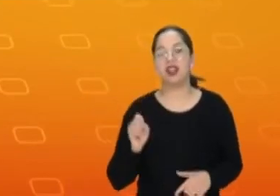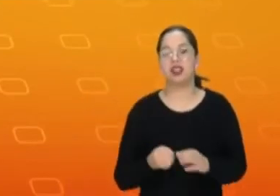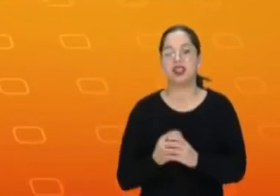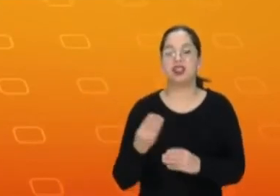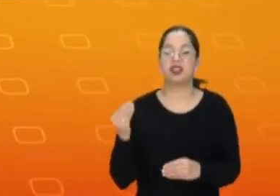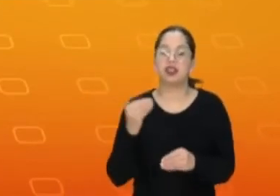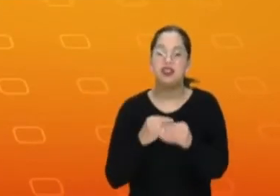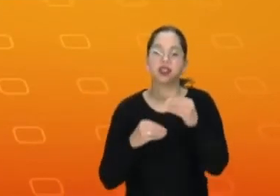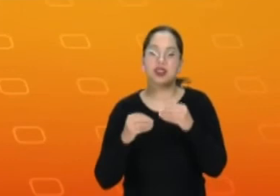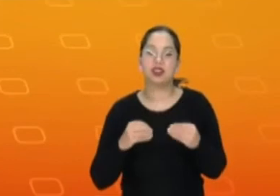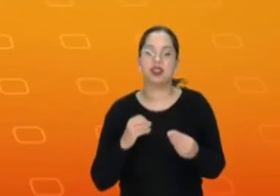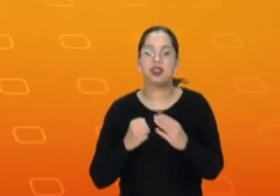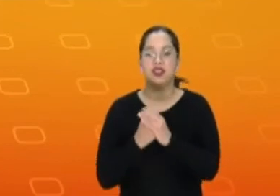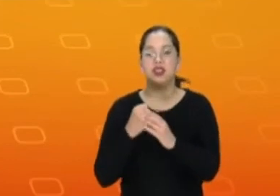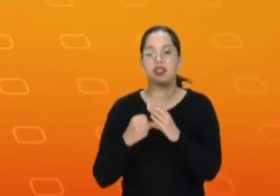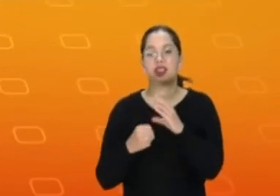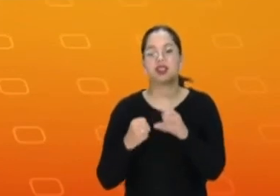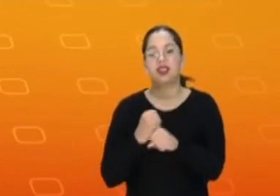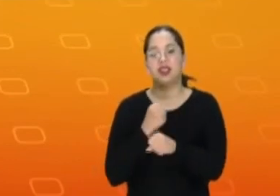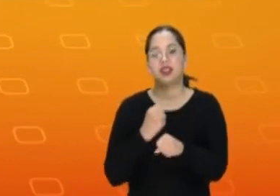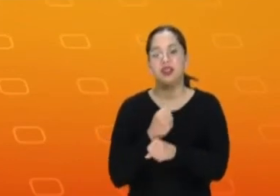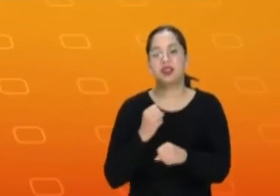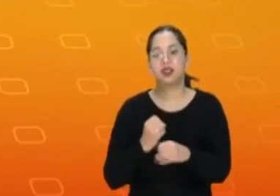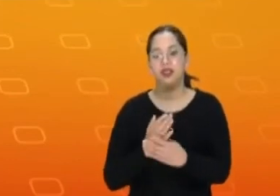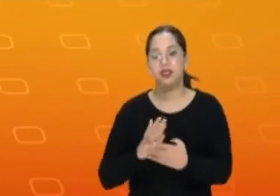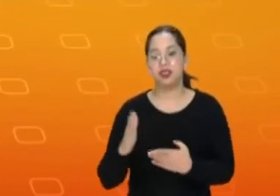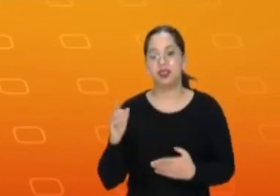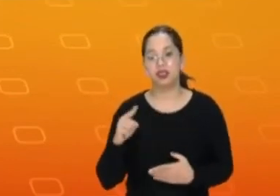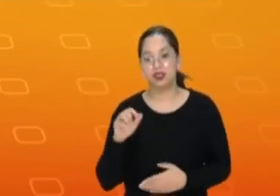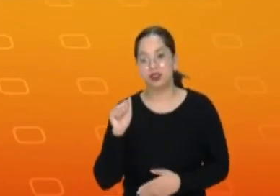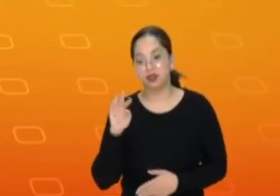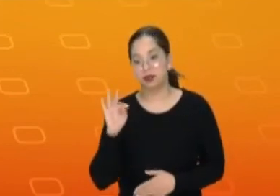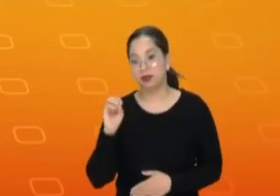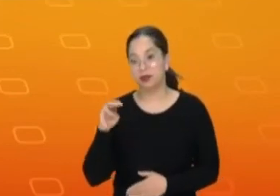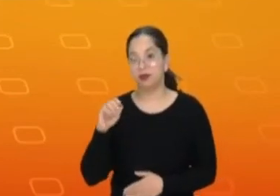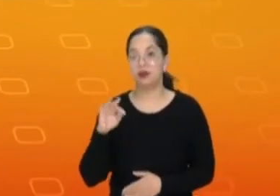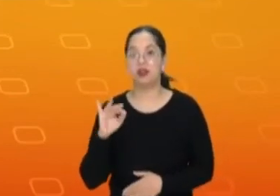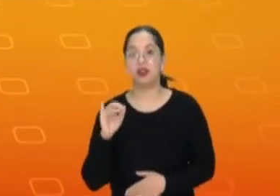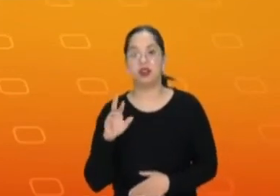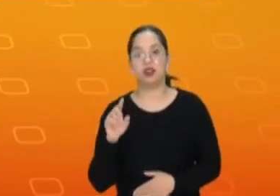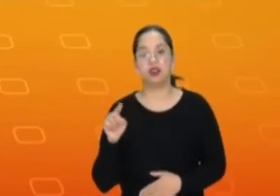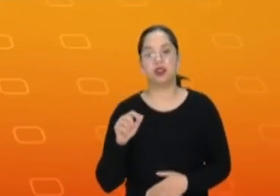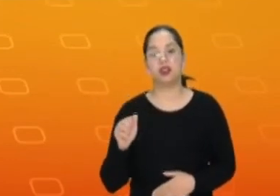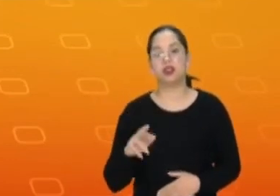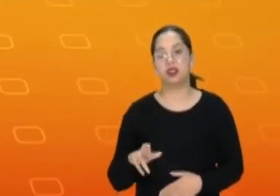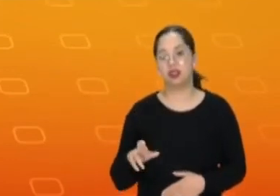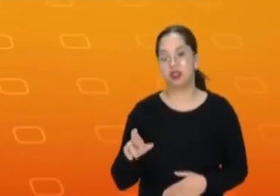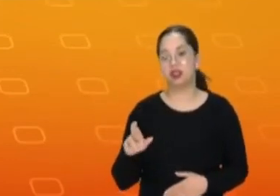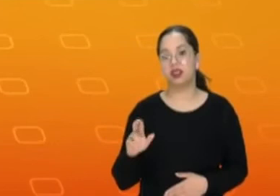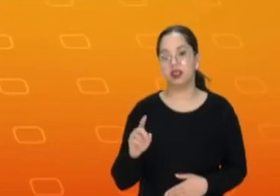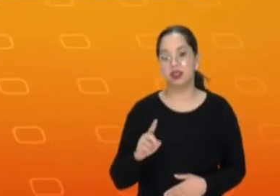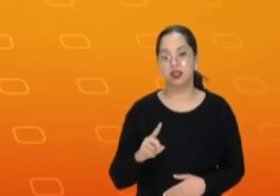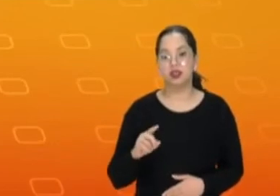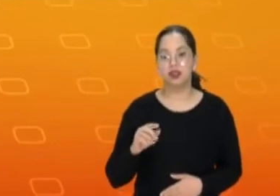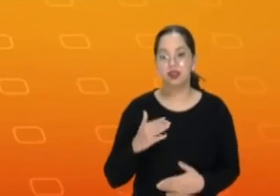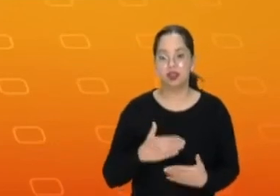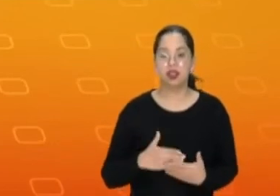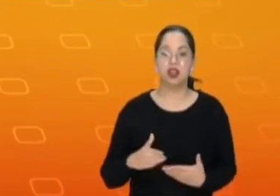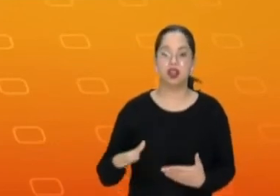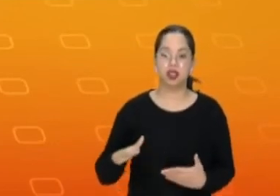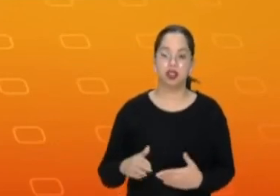fluxos que a gente consegue automatizar muitos processos. Isso tanto na parte de edição remota, produção e tudo mais, e aí veio a